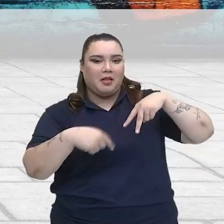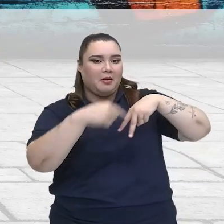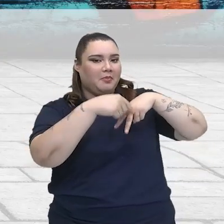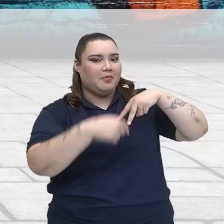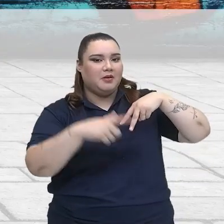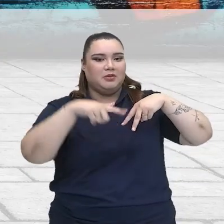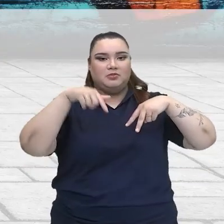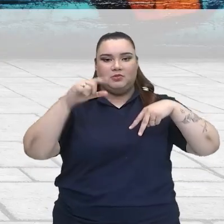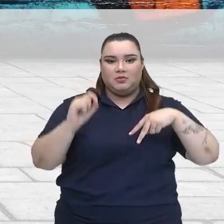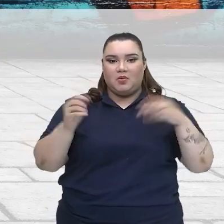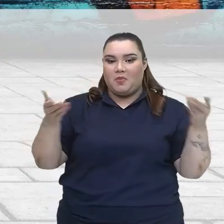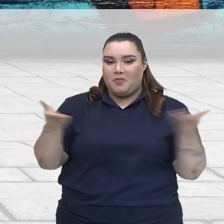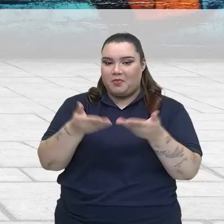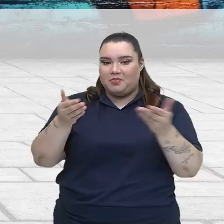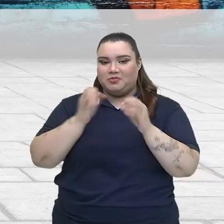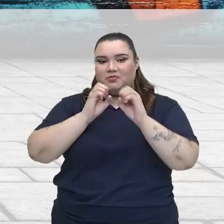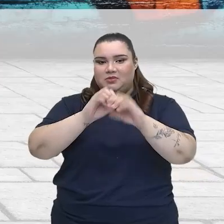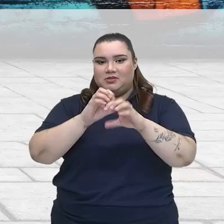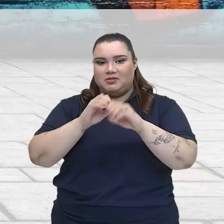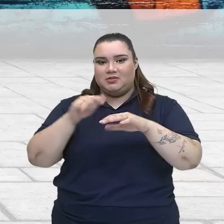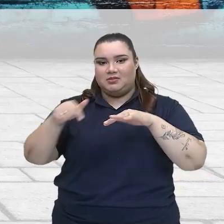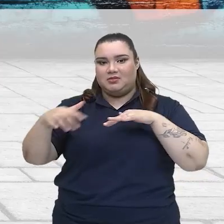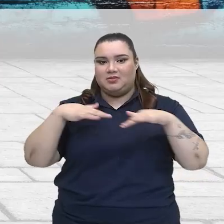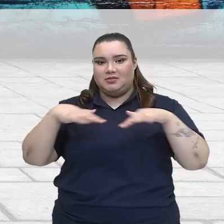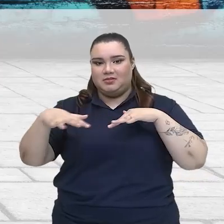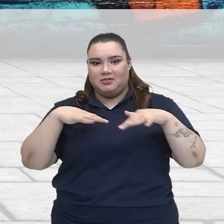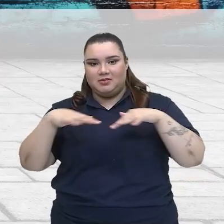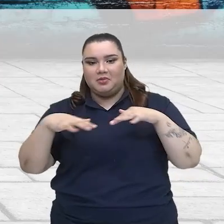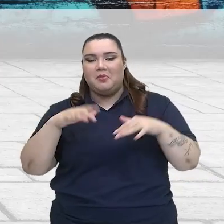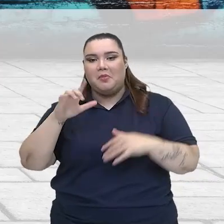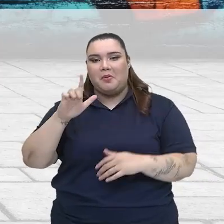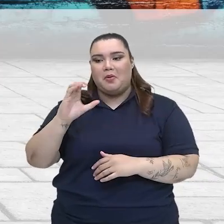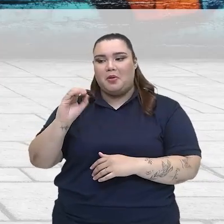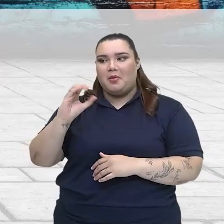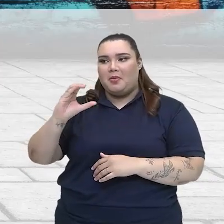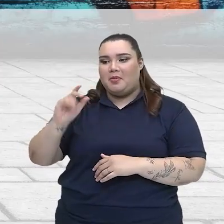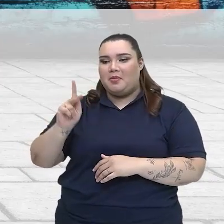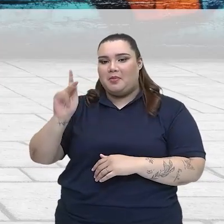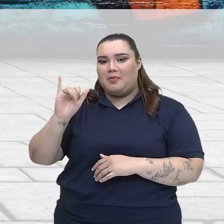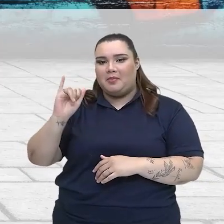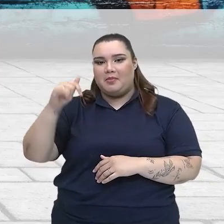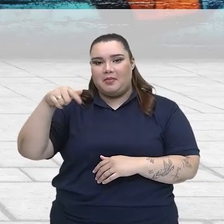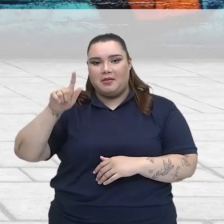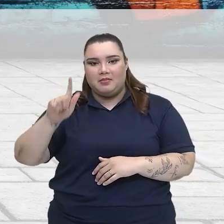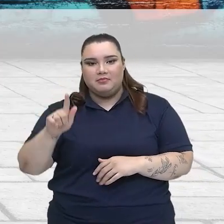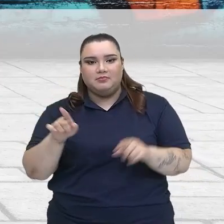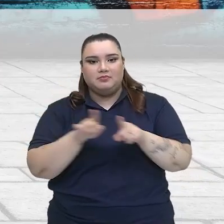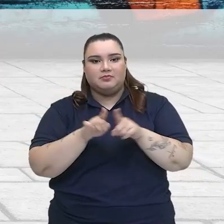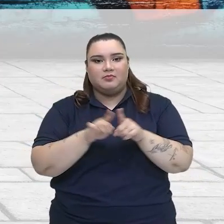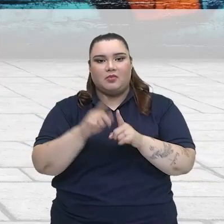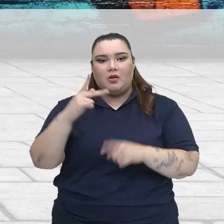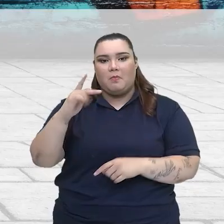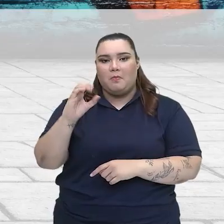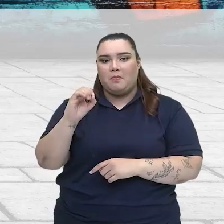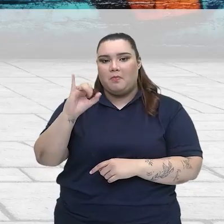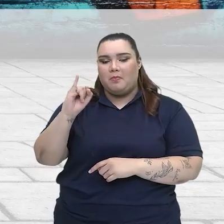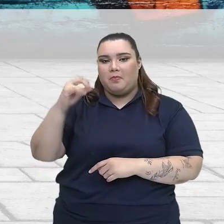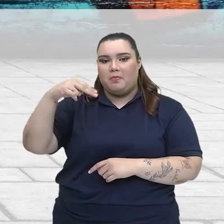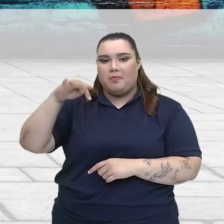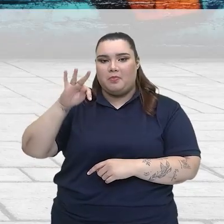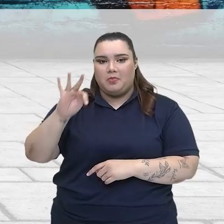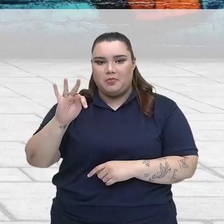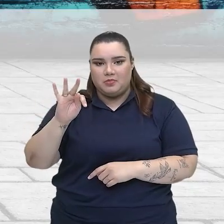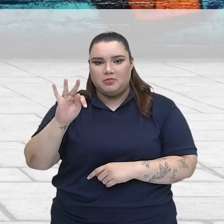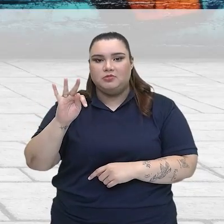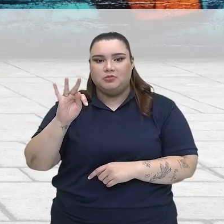perna esquerda. Então, em si, hoje a gente vai aprender o movimento locking e o point. Point